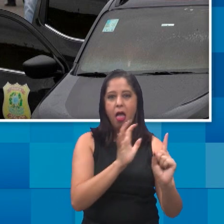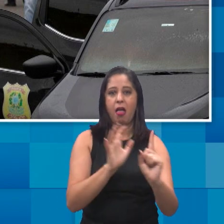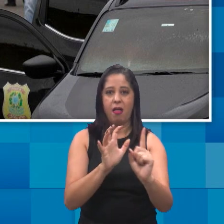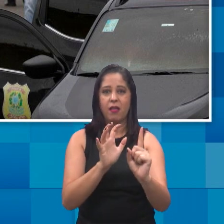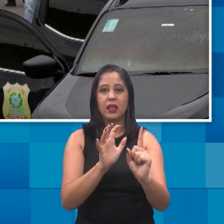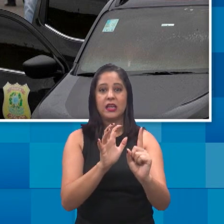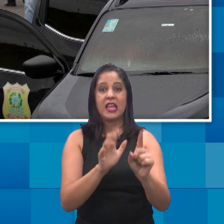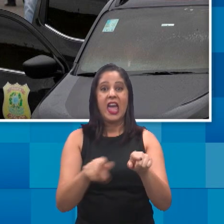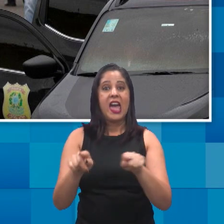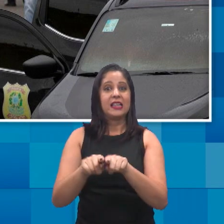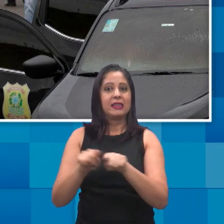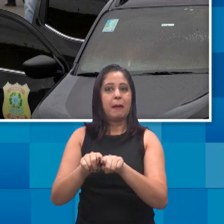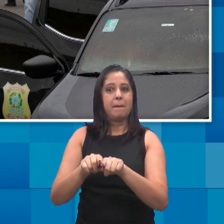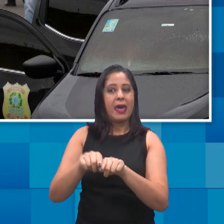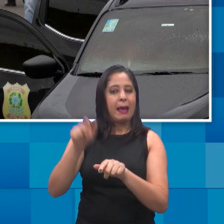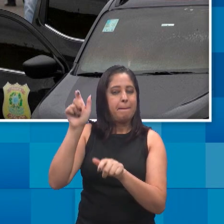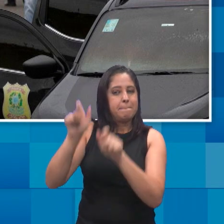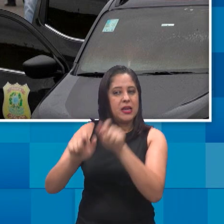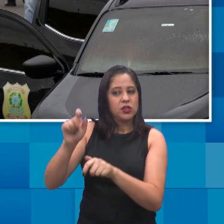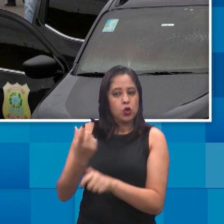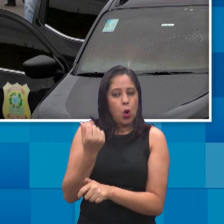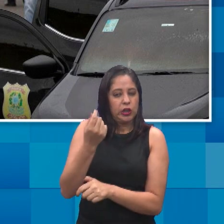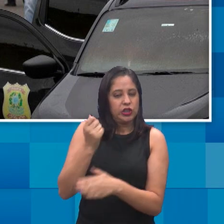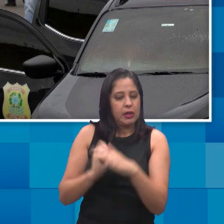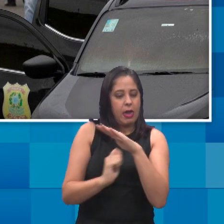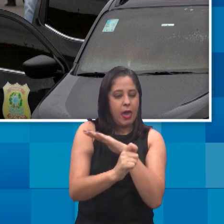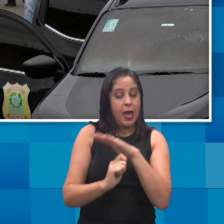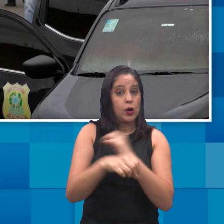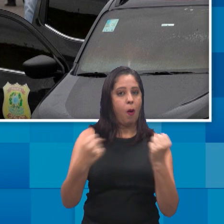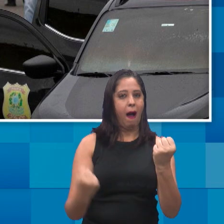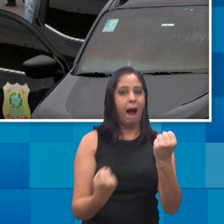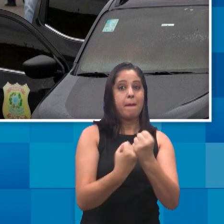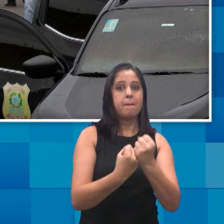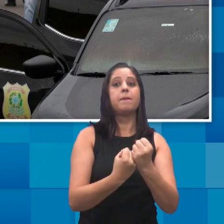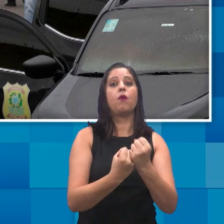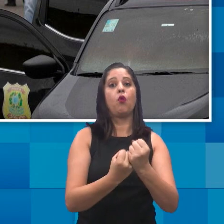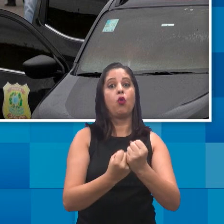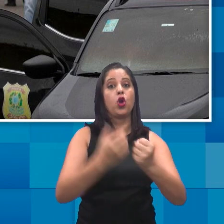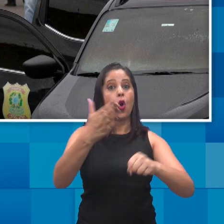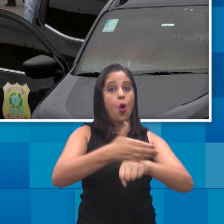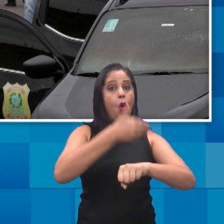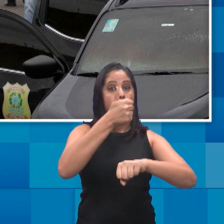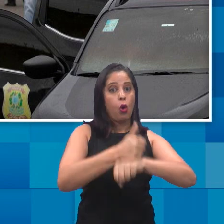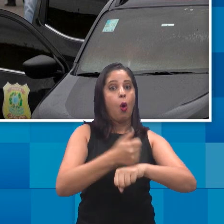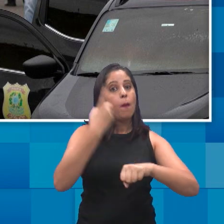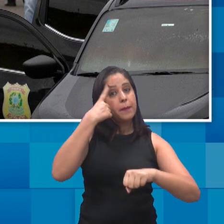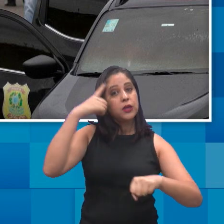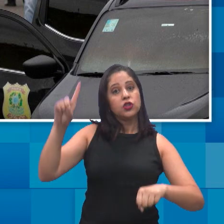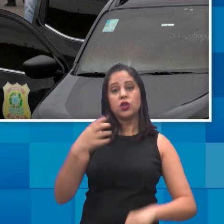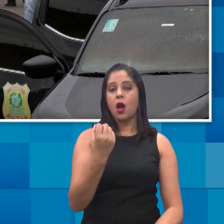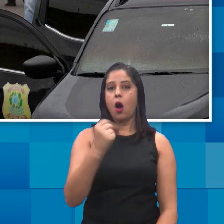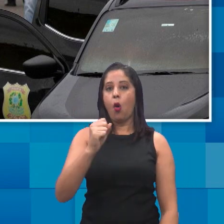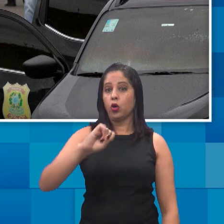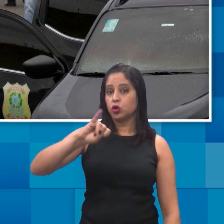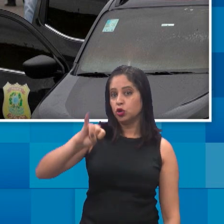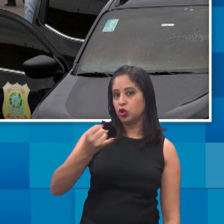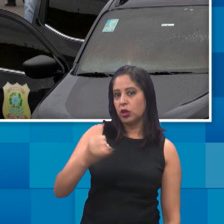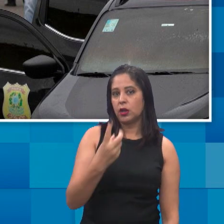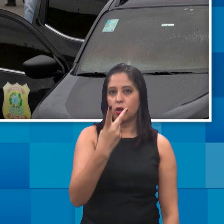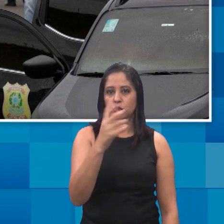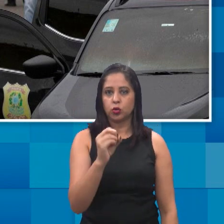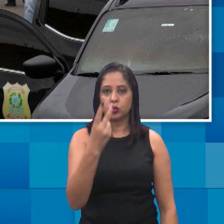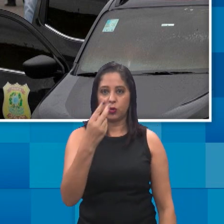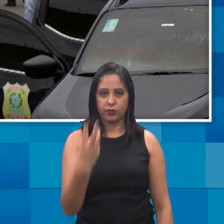executores e financiadores dos atos golpistas do dia 8 de janeiro de